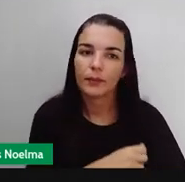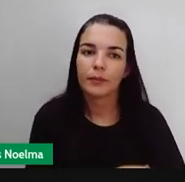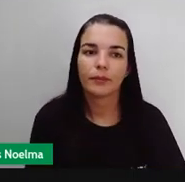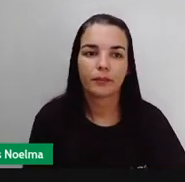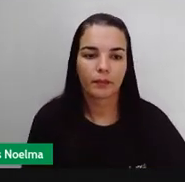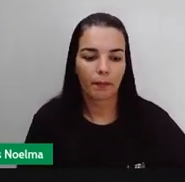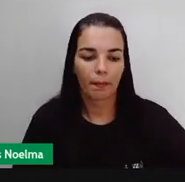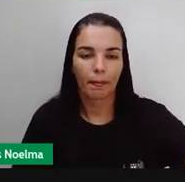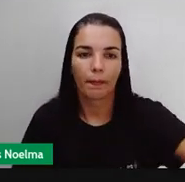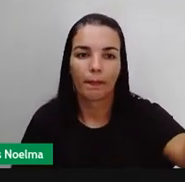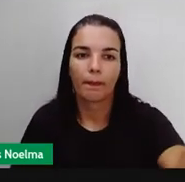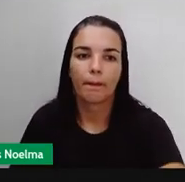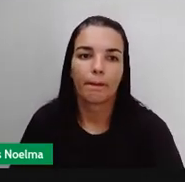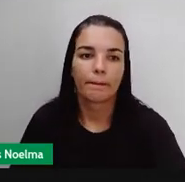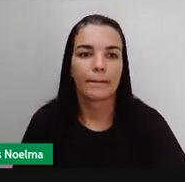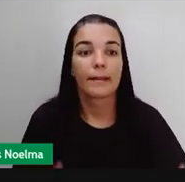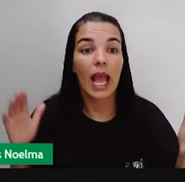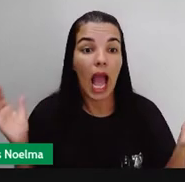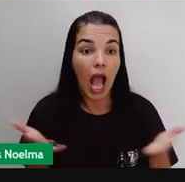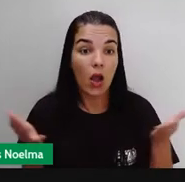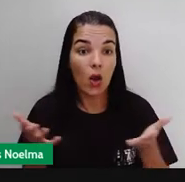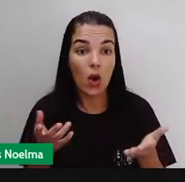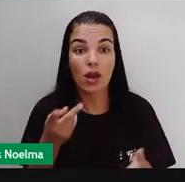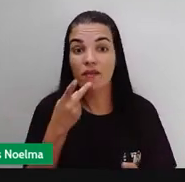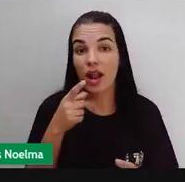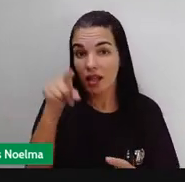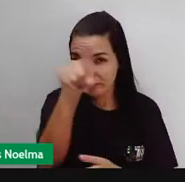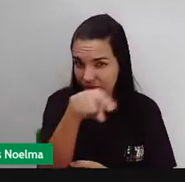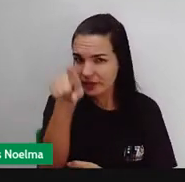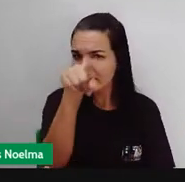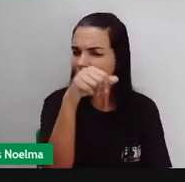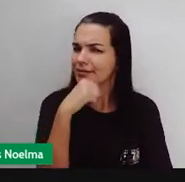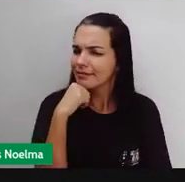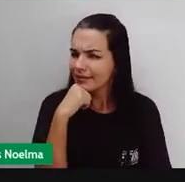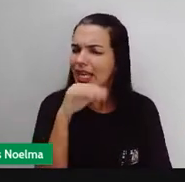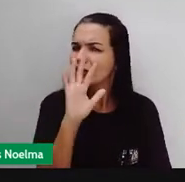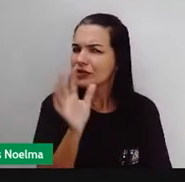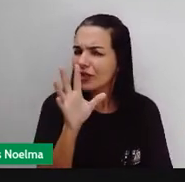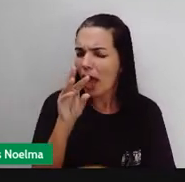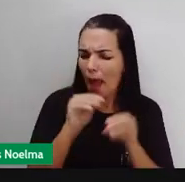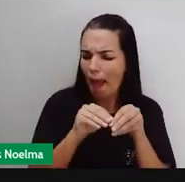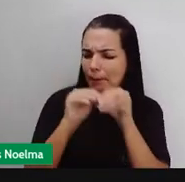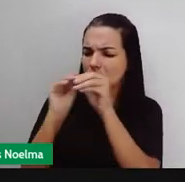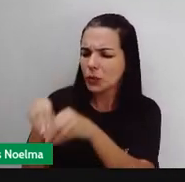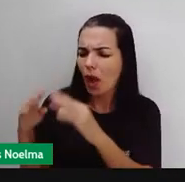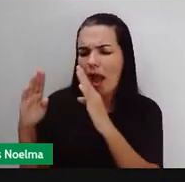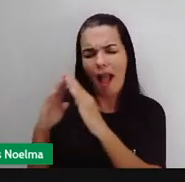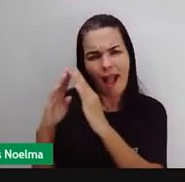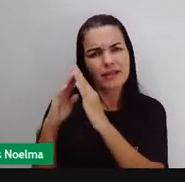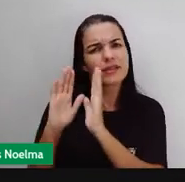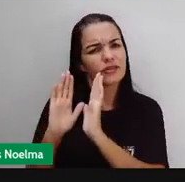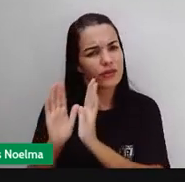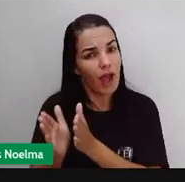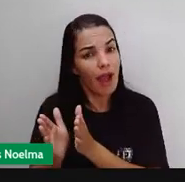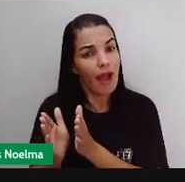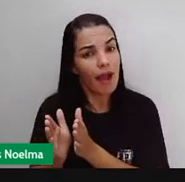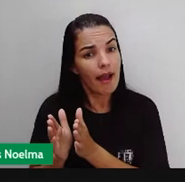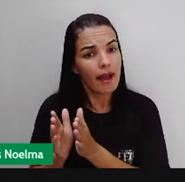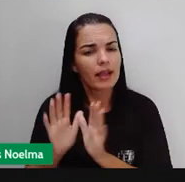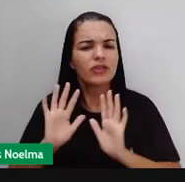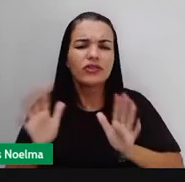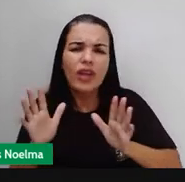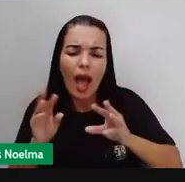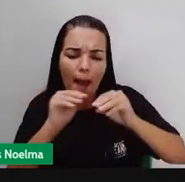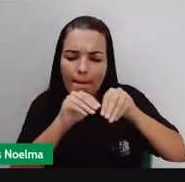vamos falar de vocês. Alguém aqui já mudou de casa? Se vocês já mudaram de casa? E de